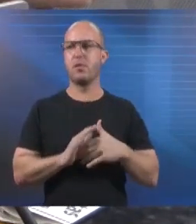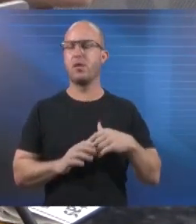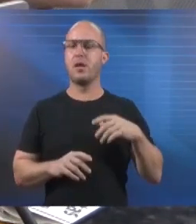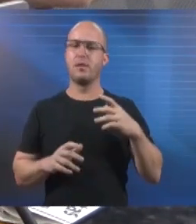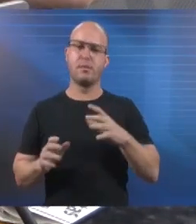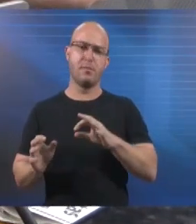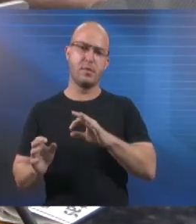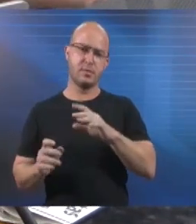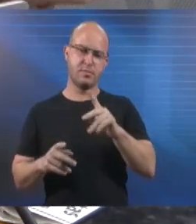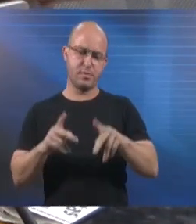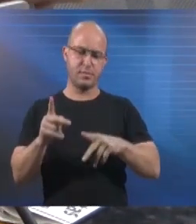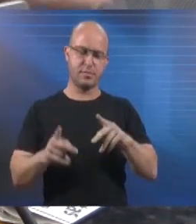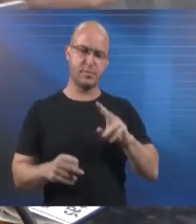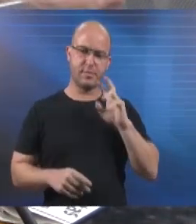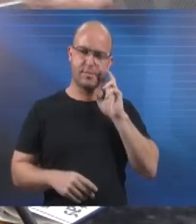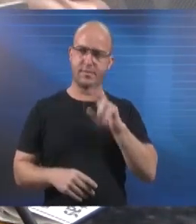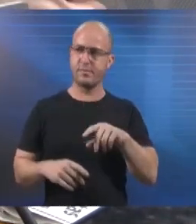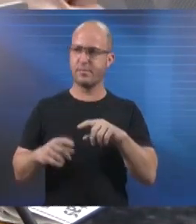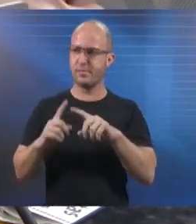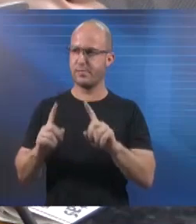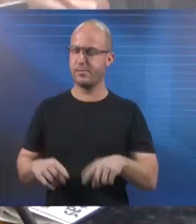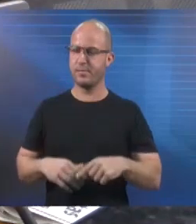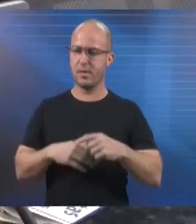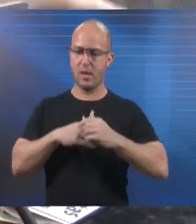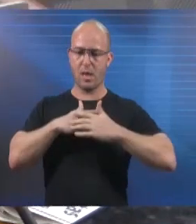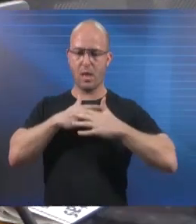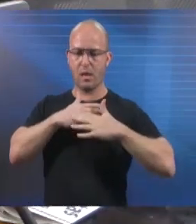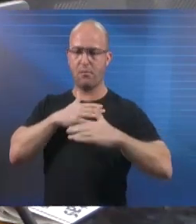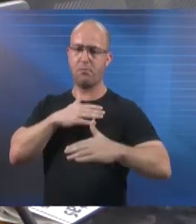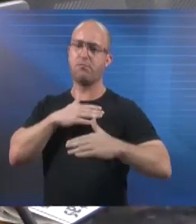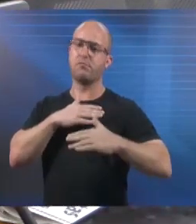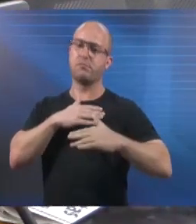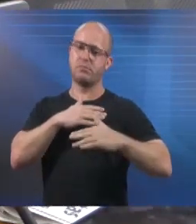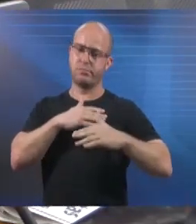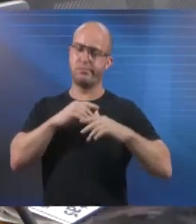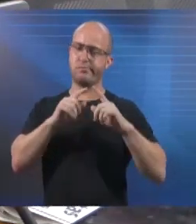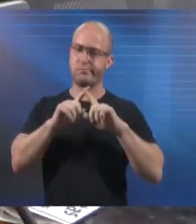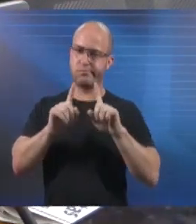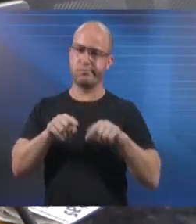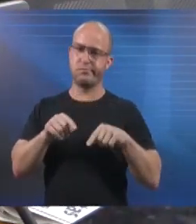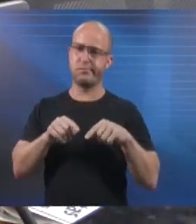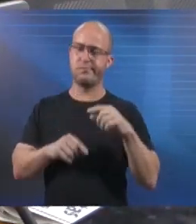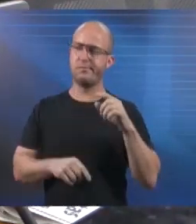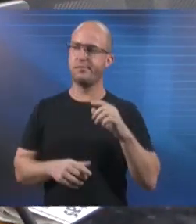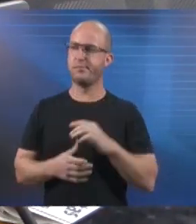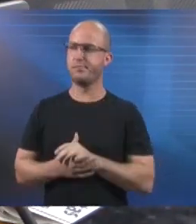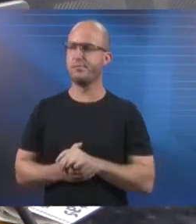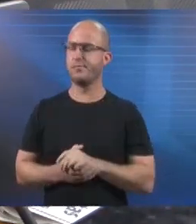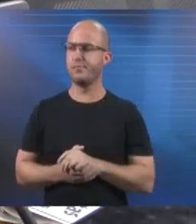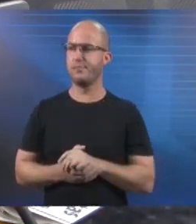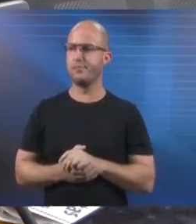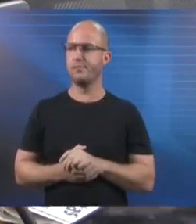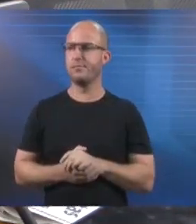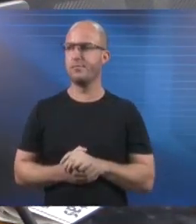tá vendo esse projeto da engorda sairia e seria realmente